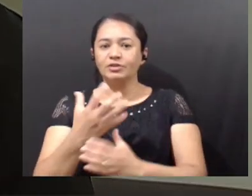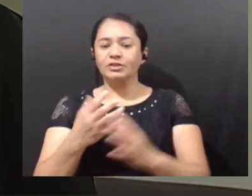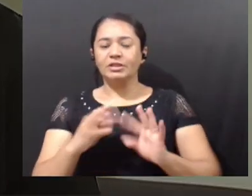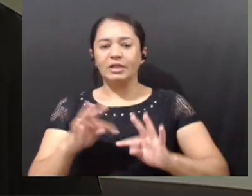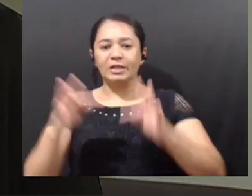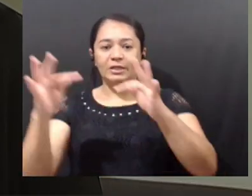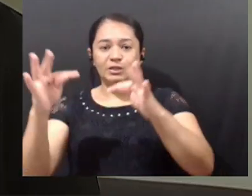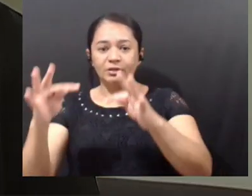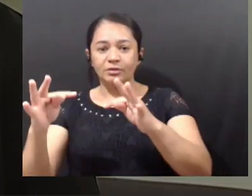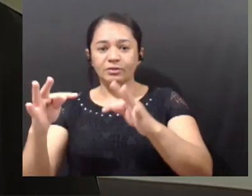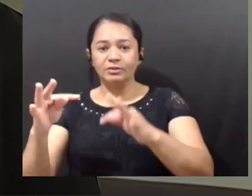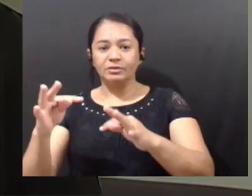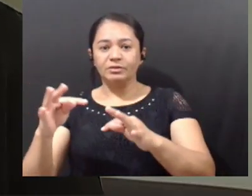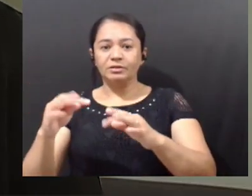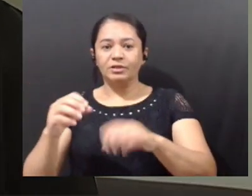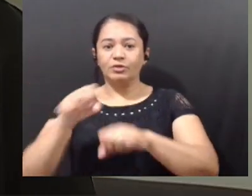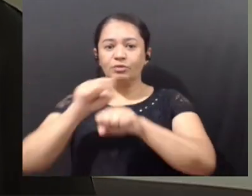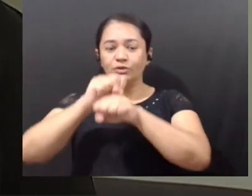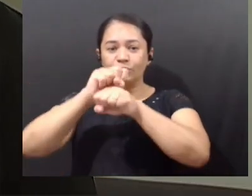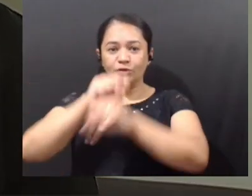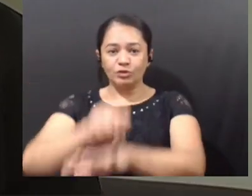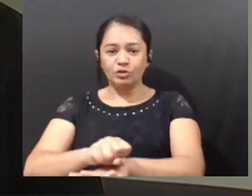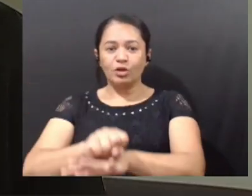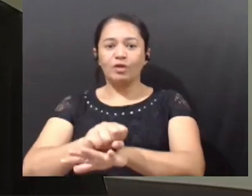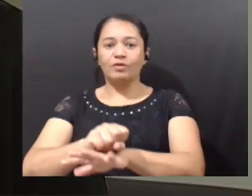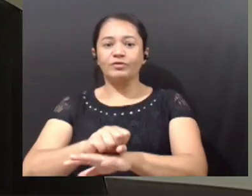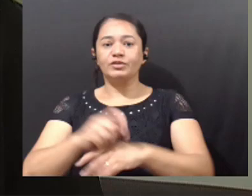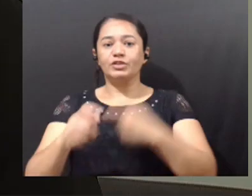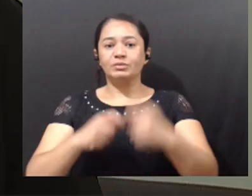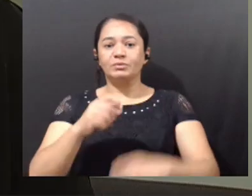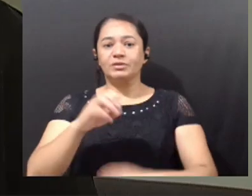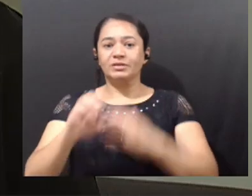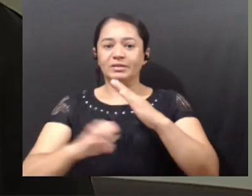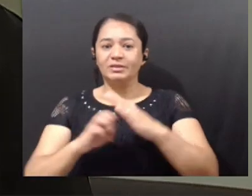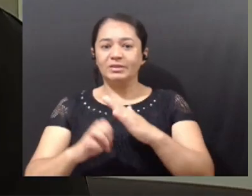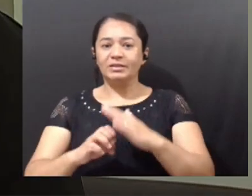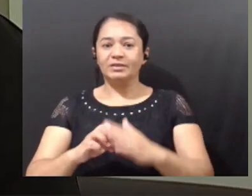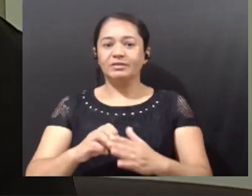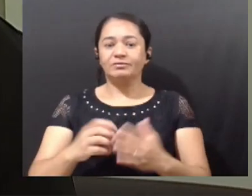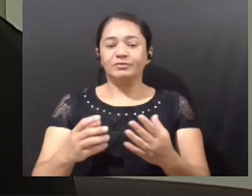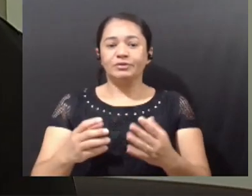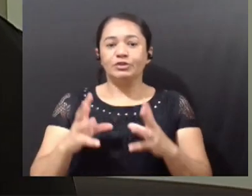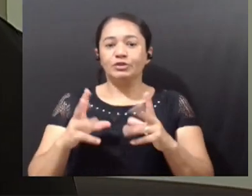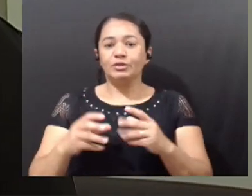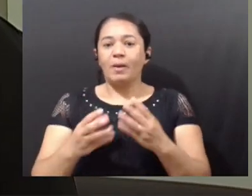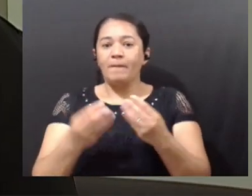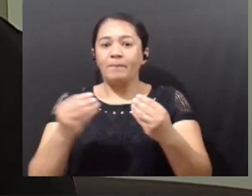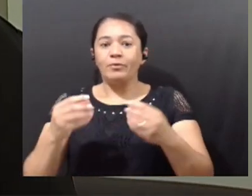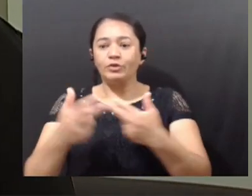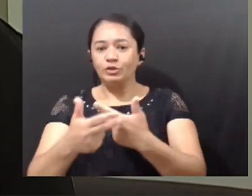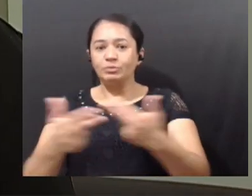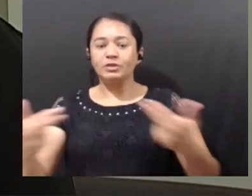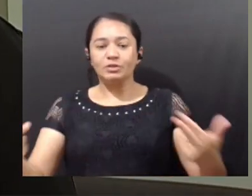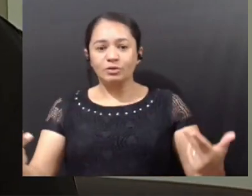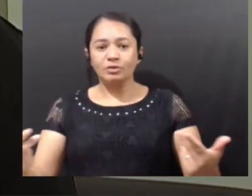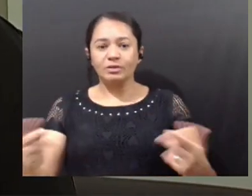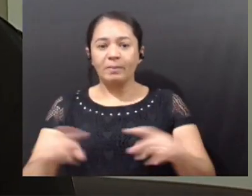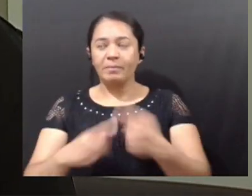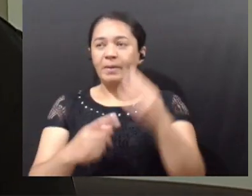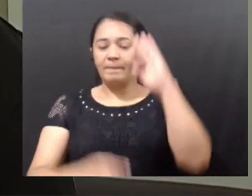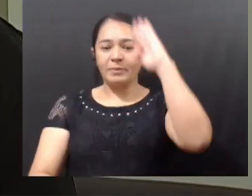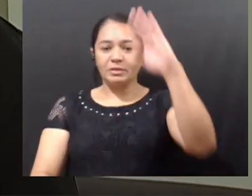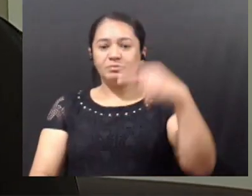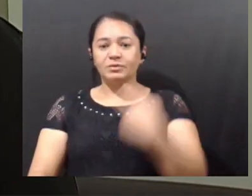software de gestão empresarial, eu tenho BPO financeiro, então são múltiplos negócios mesmo, mas principalmente a gente adora